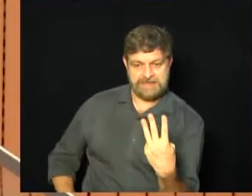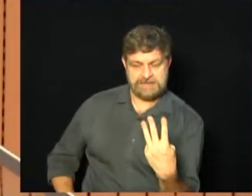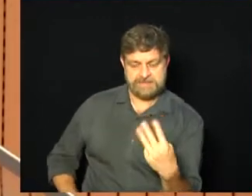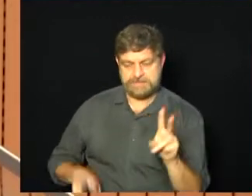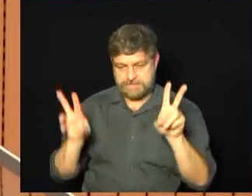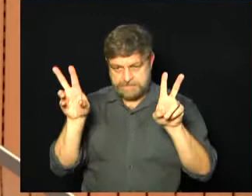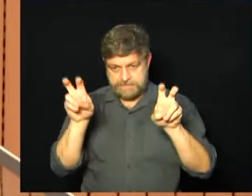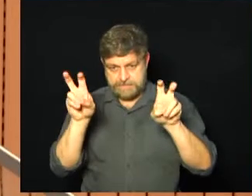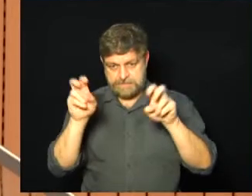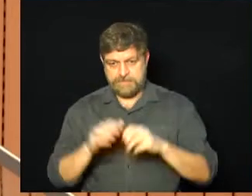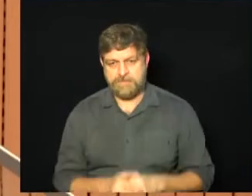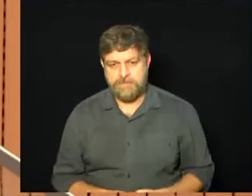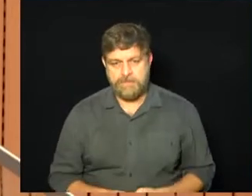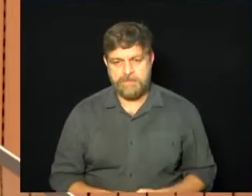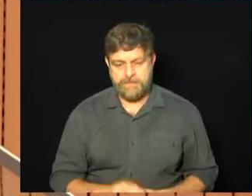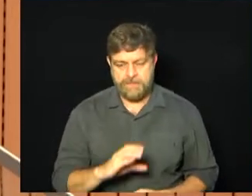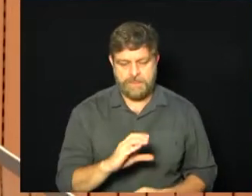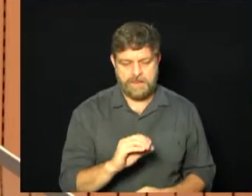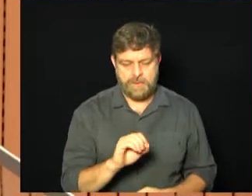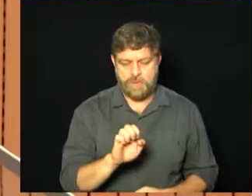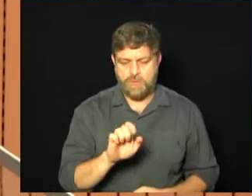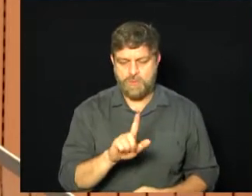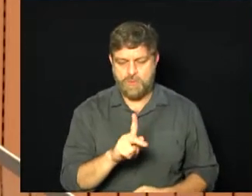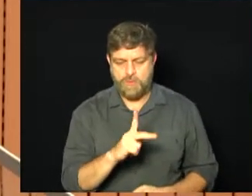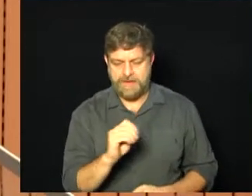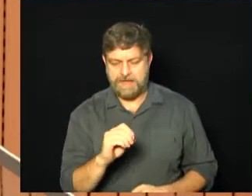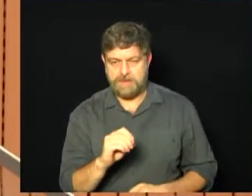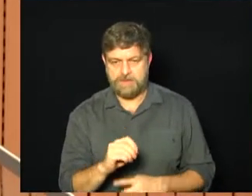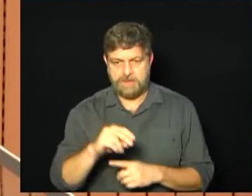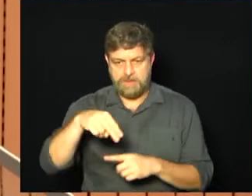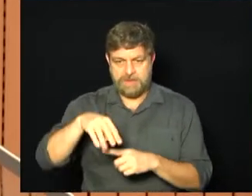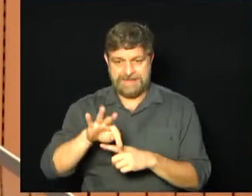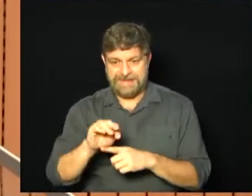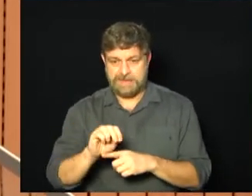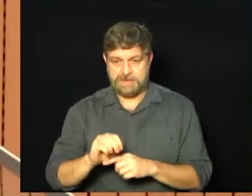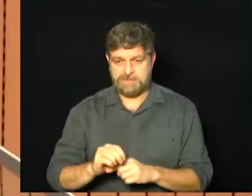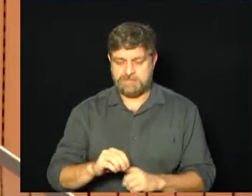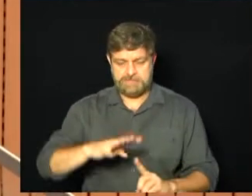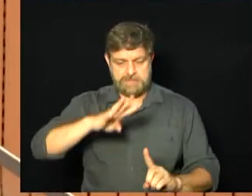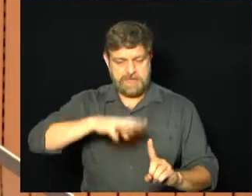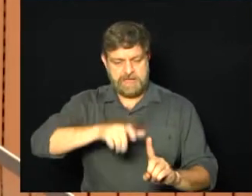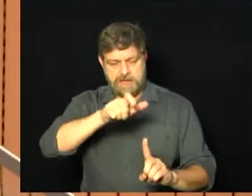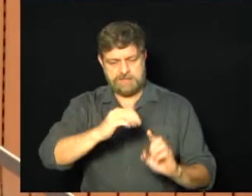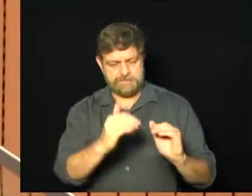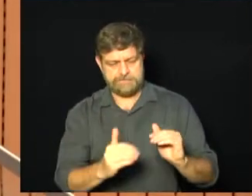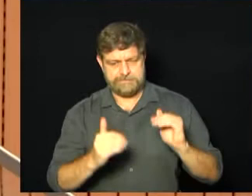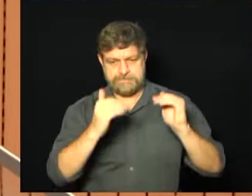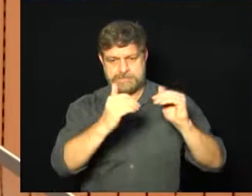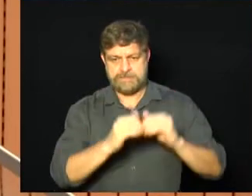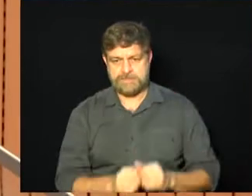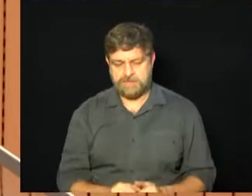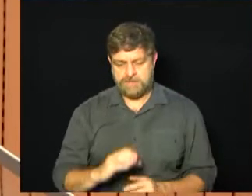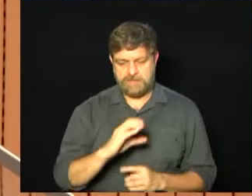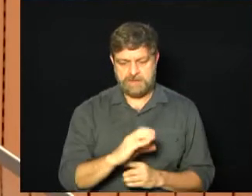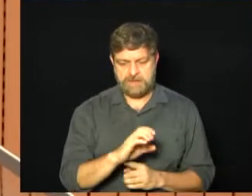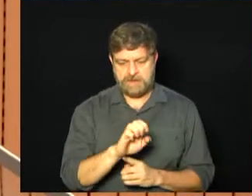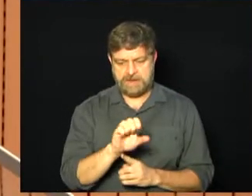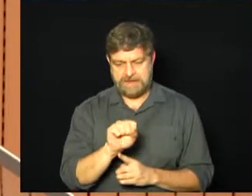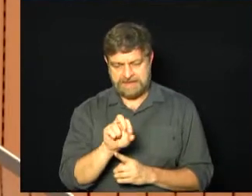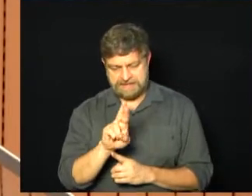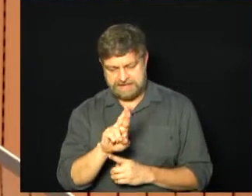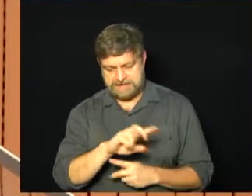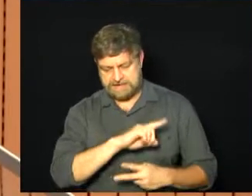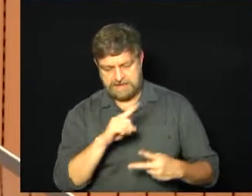Aspas. Se Coelho Neto é o ícone do prestígio, César Bierenbach e José